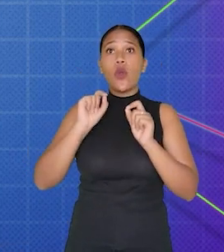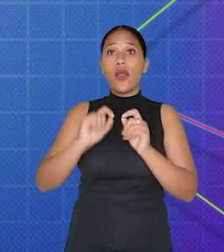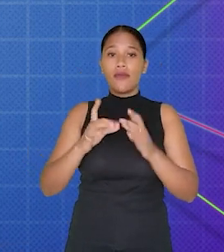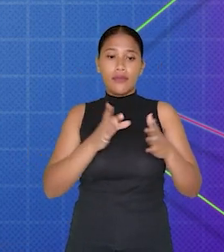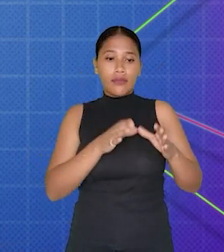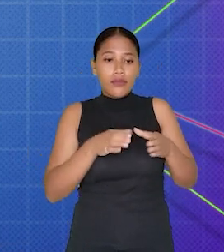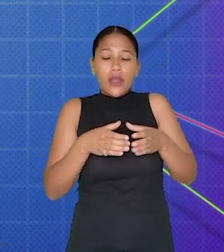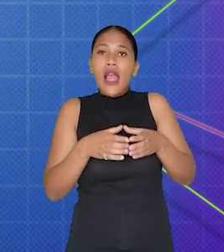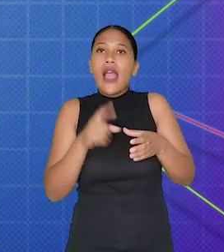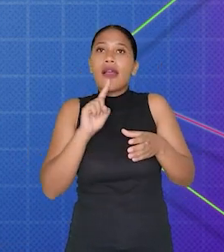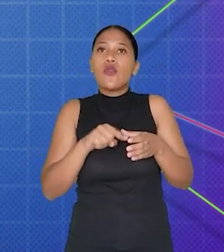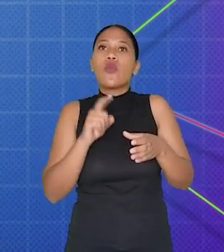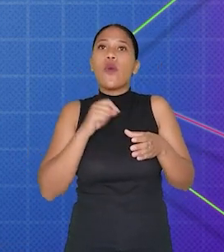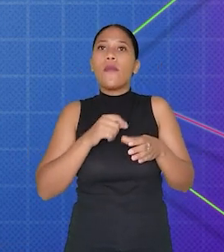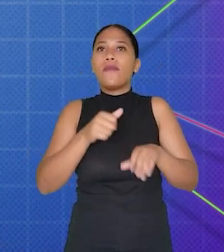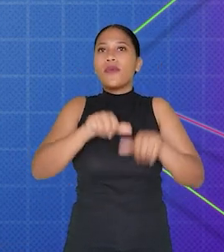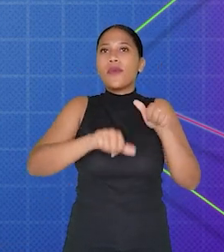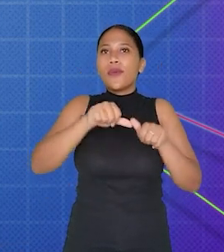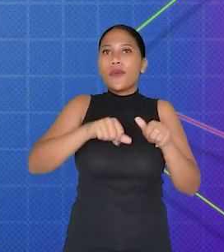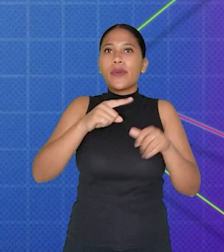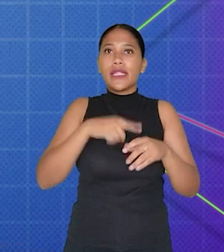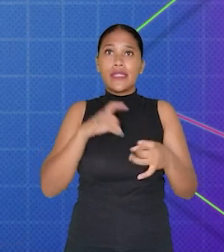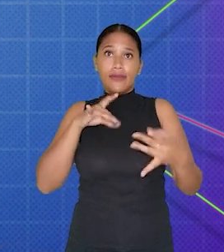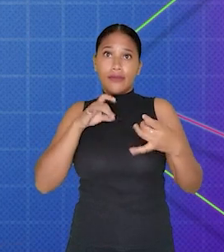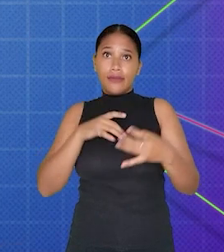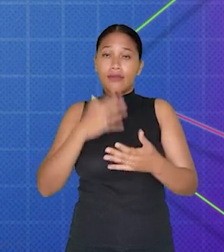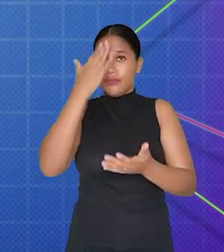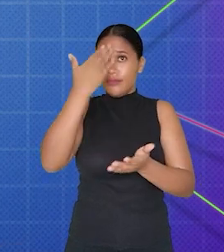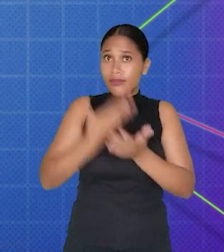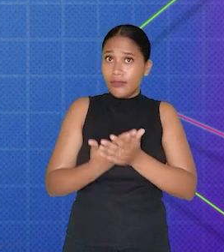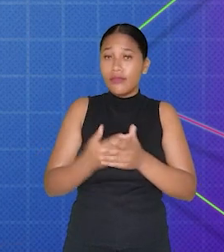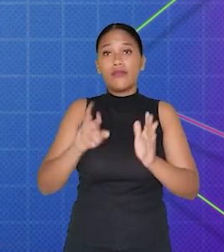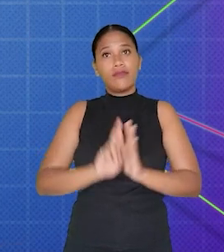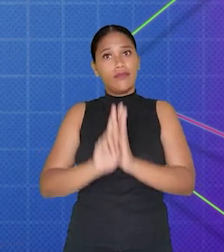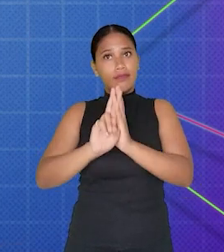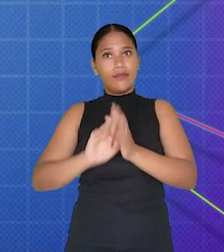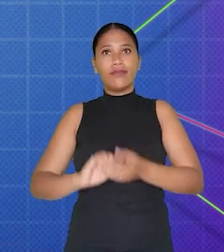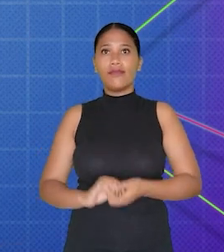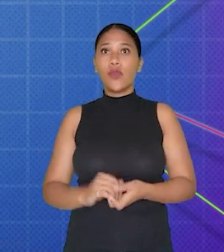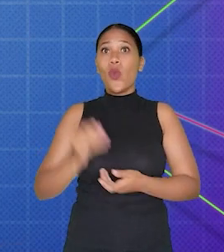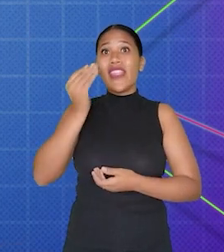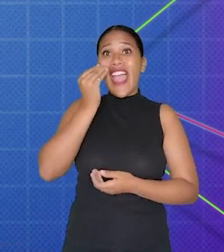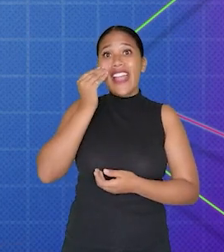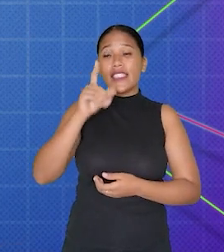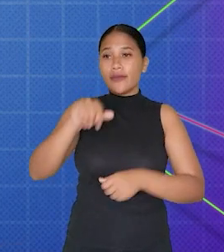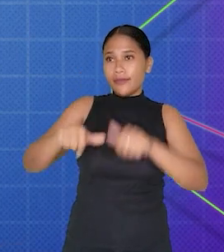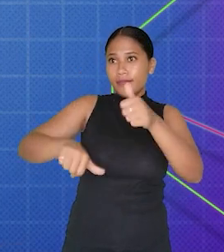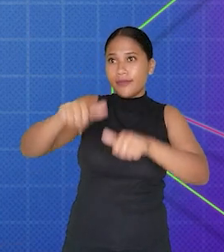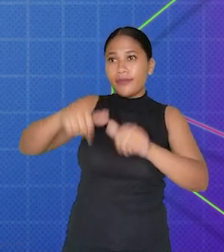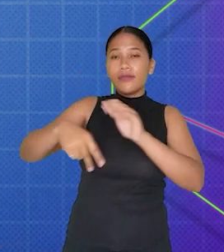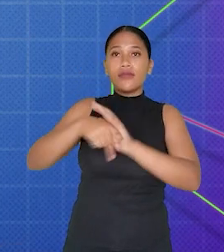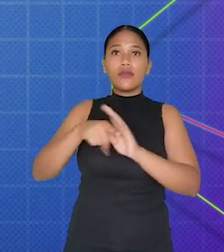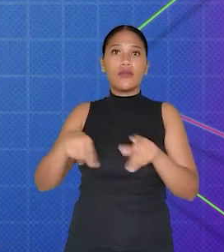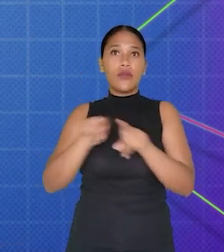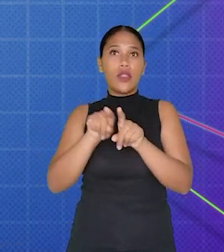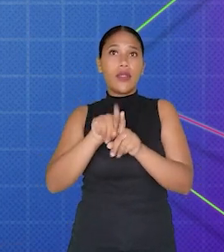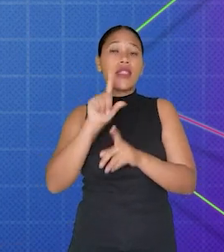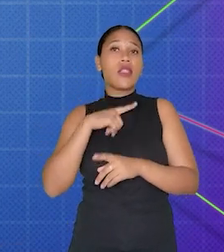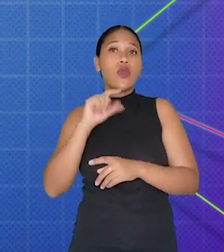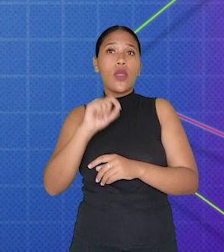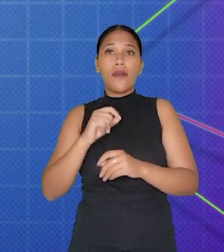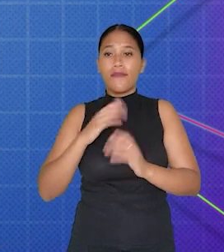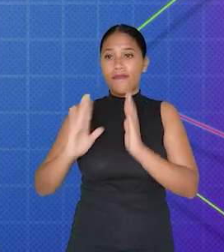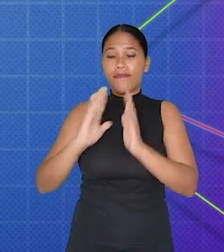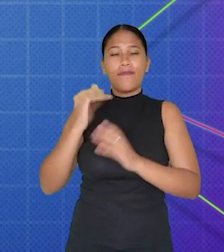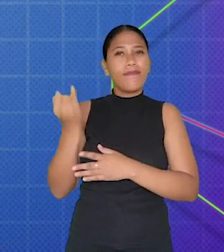testes devem ser realizados com uma amostra significativa de jogadores, para obter resultados confiáveis e representativos. Os testes para avaliar a efetividade